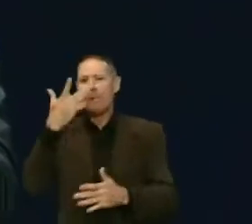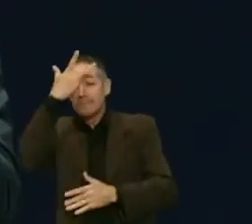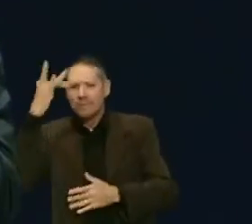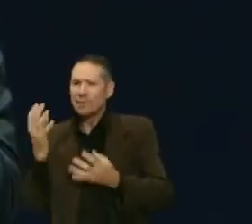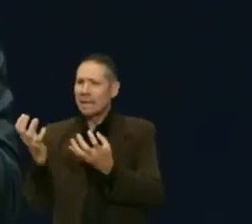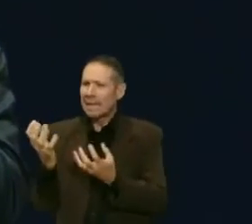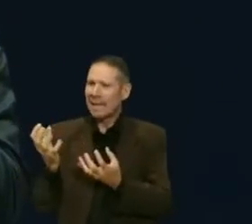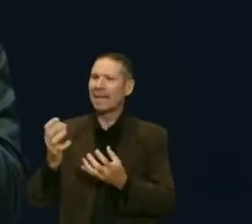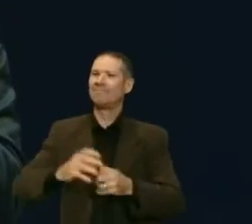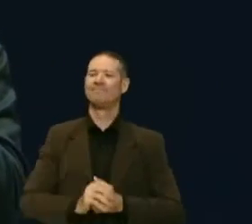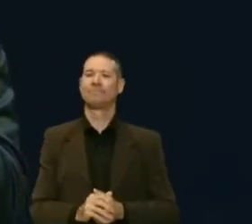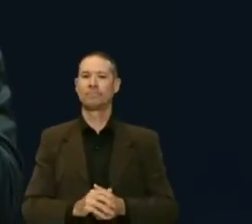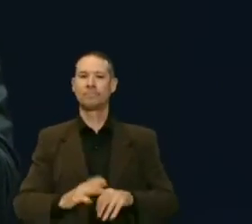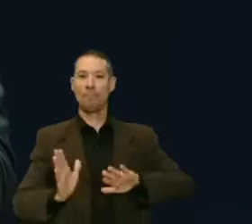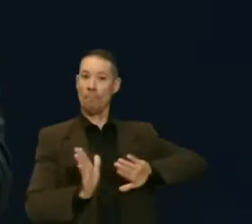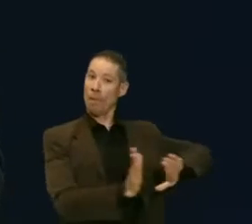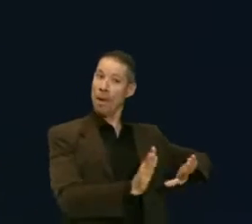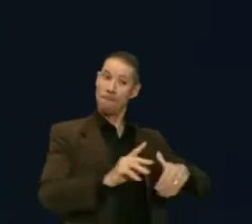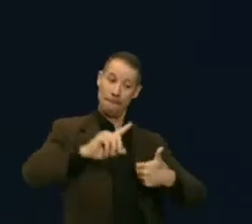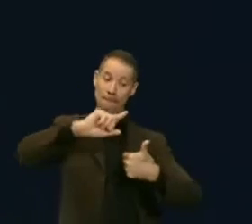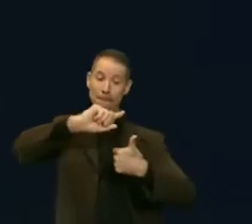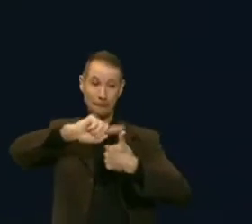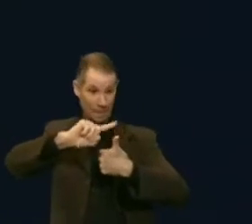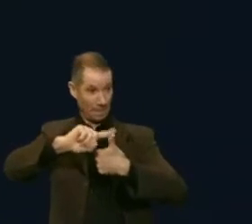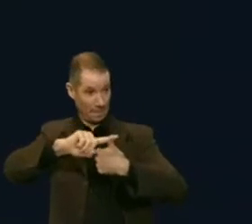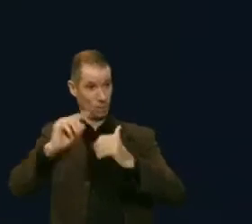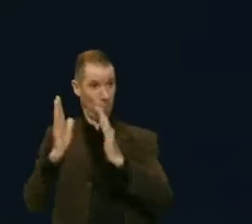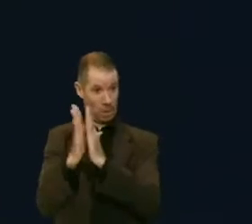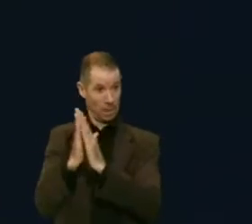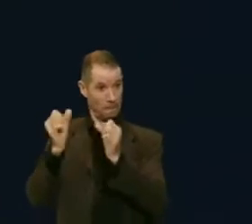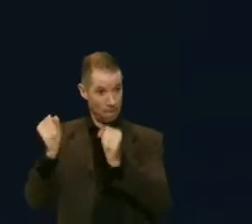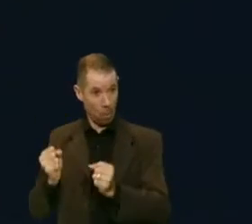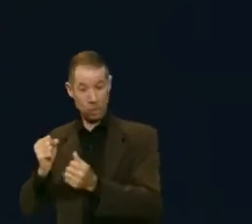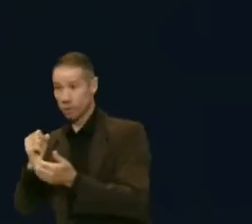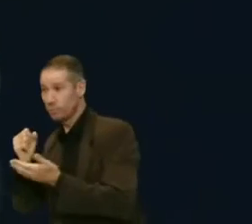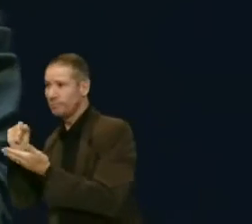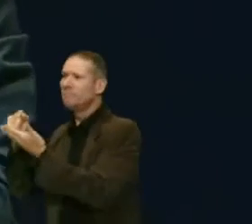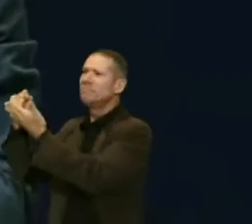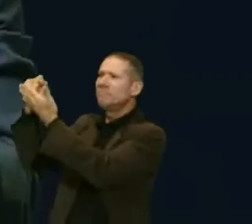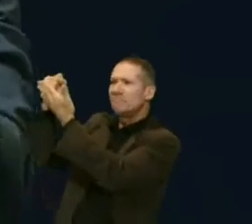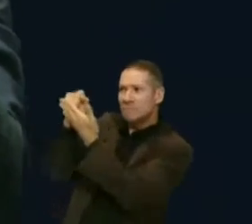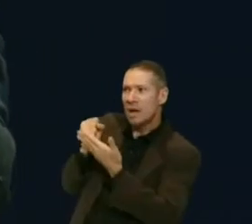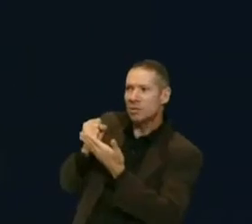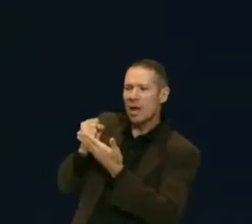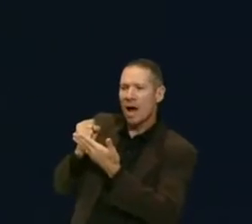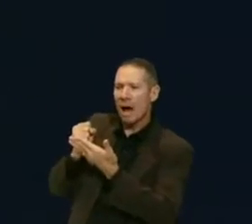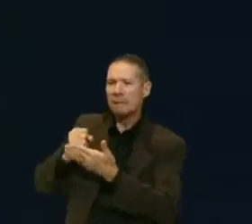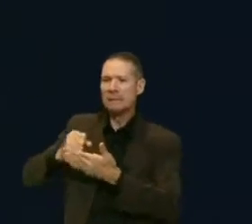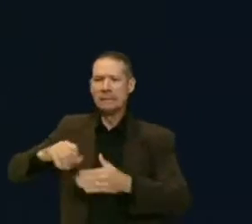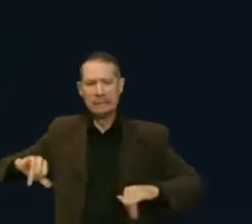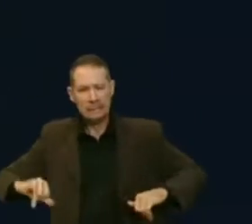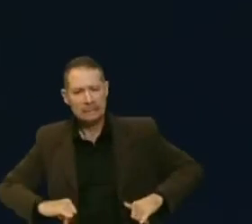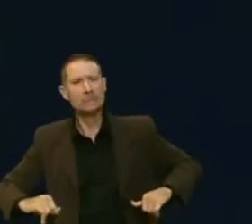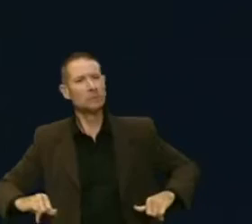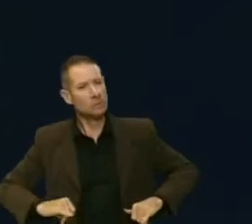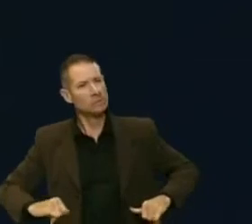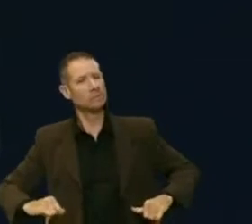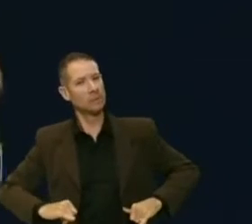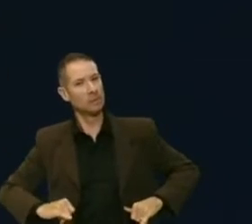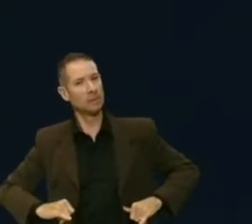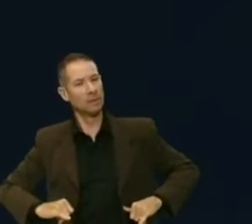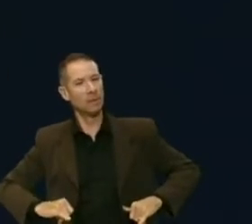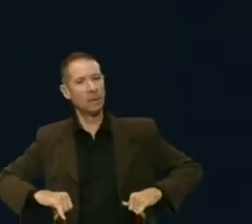que a oração pode nos ajudar quando estamos sofrendo,